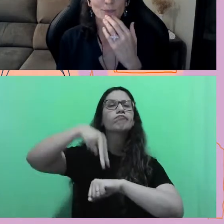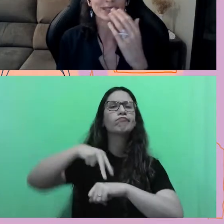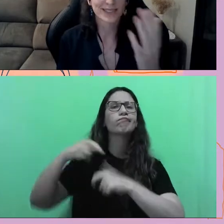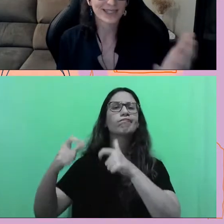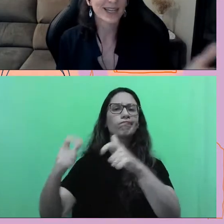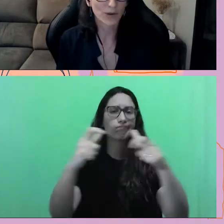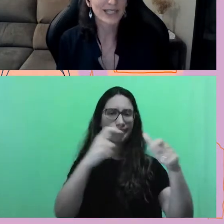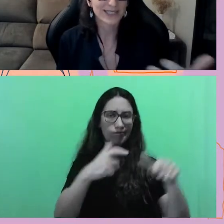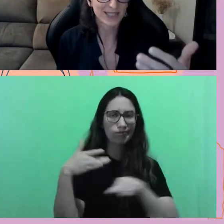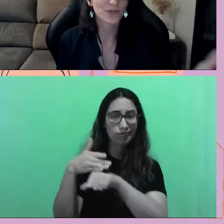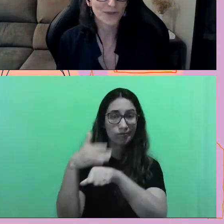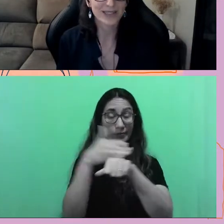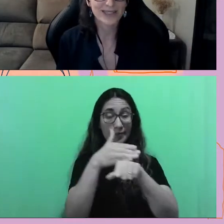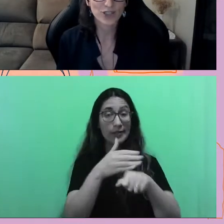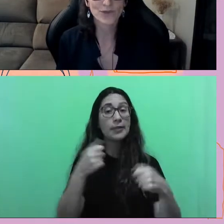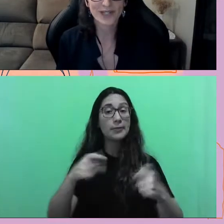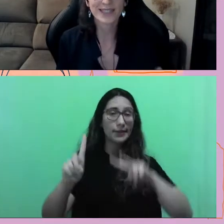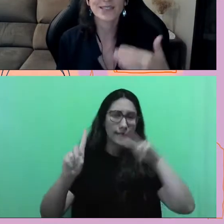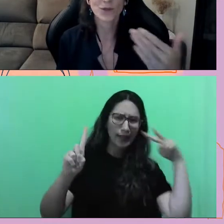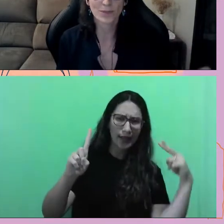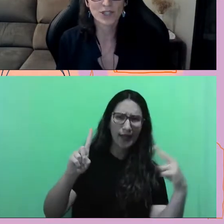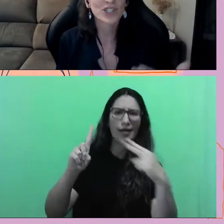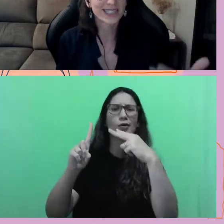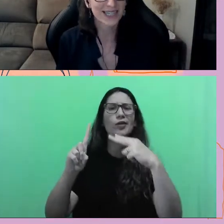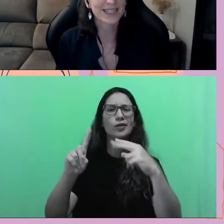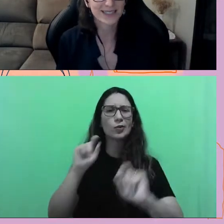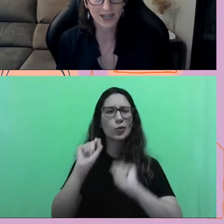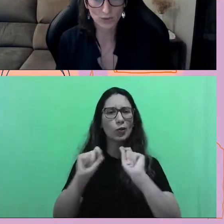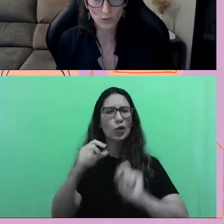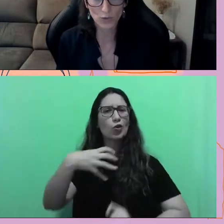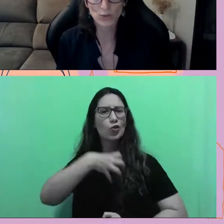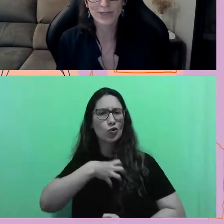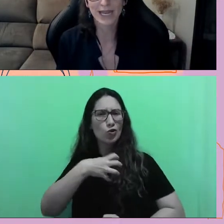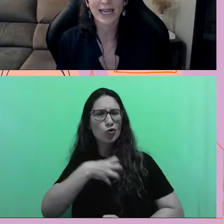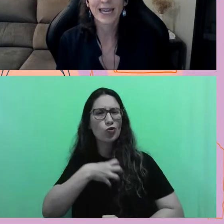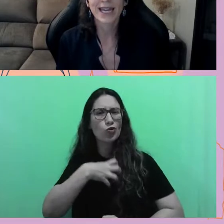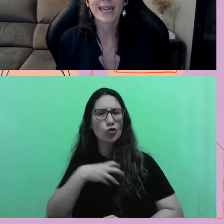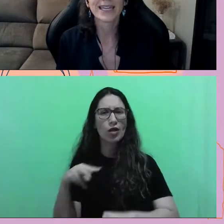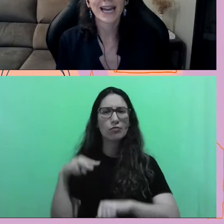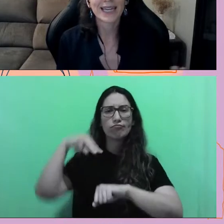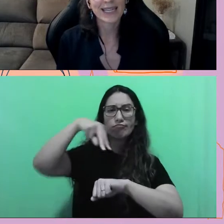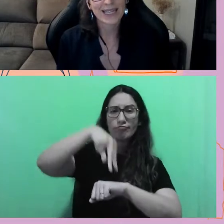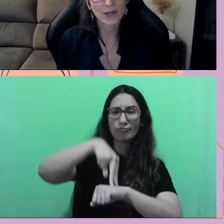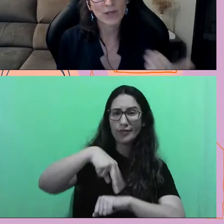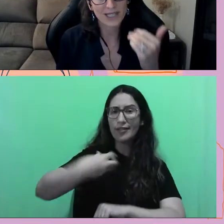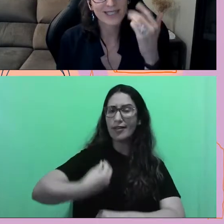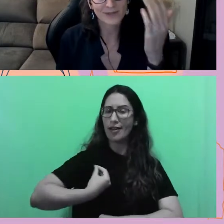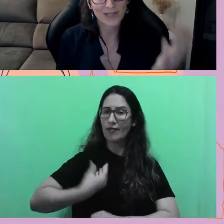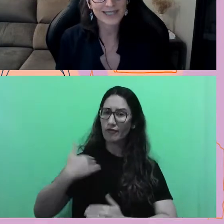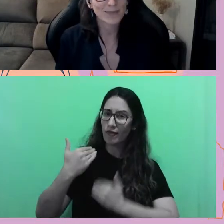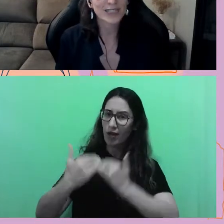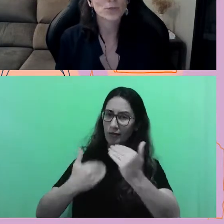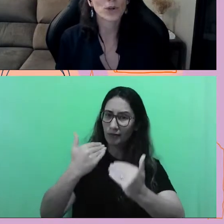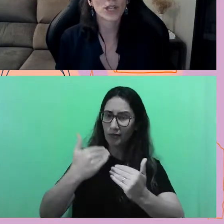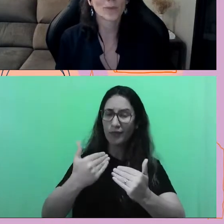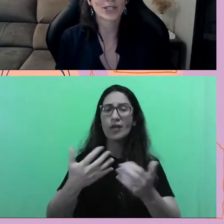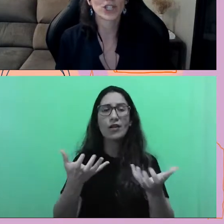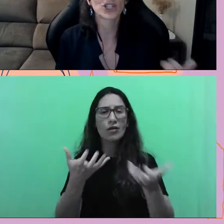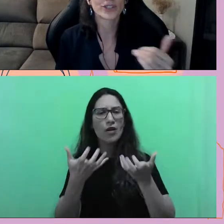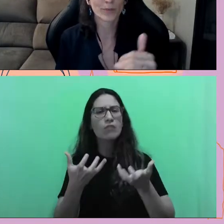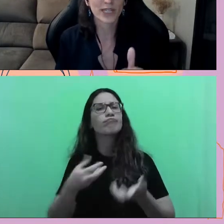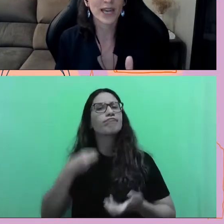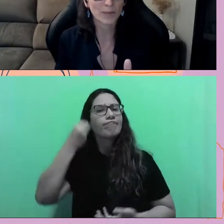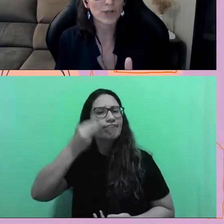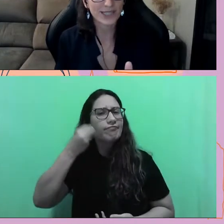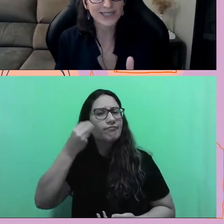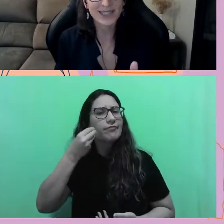né, a gente precisa reconhecer, de fato, essas diversas formas de ser e estar no mundo, né? E aí eu queria que você falasse mais um pouquinho para a